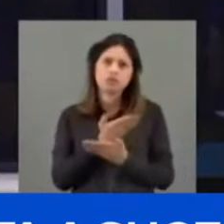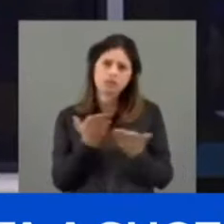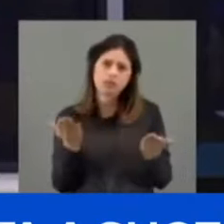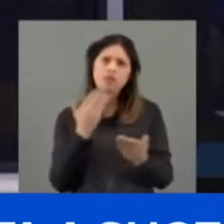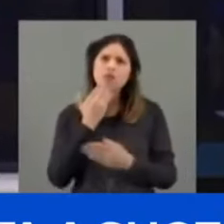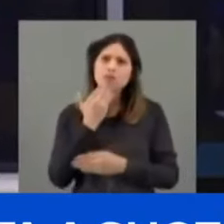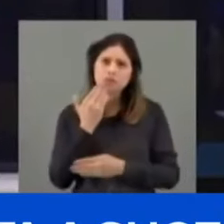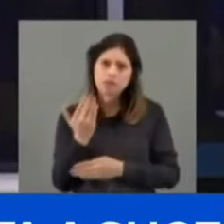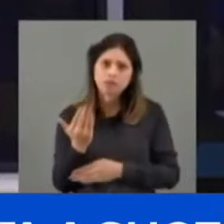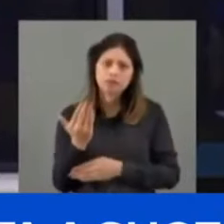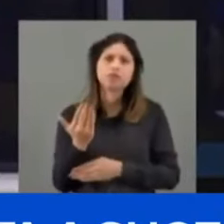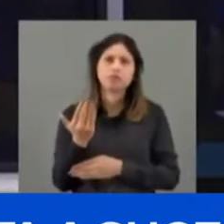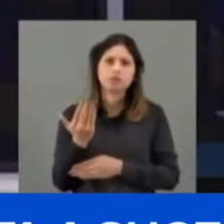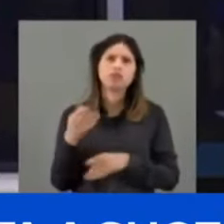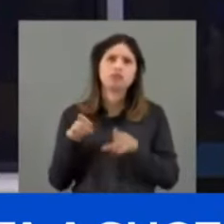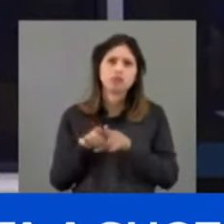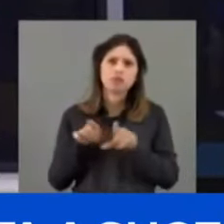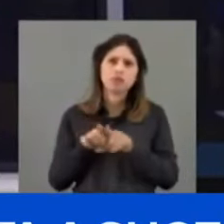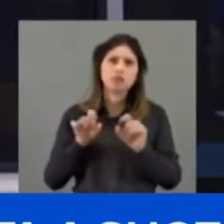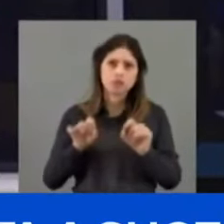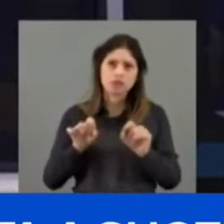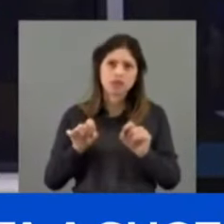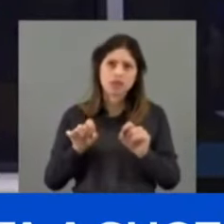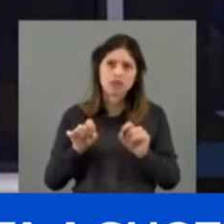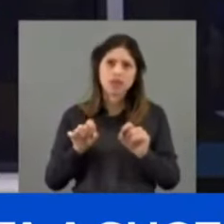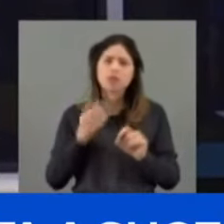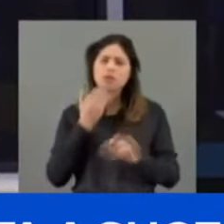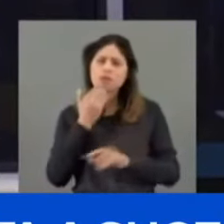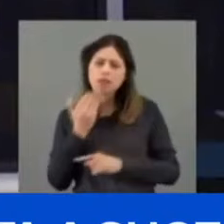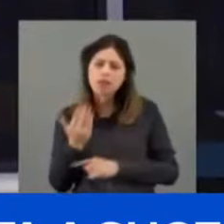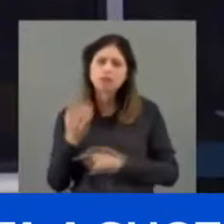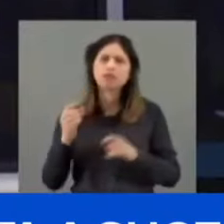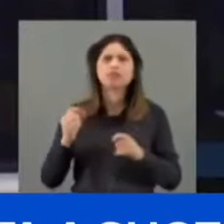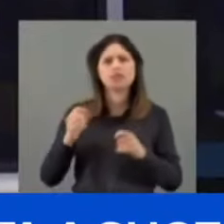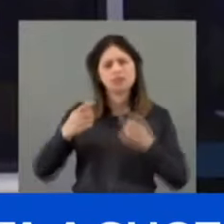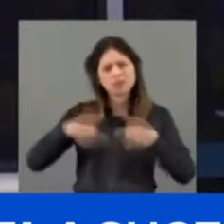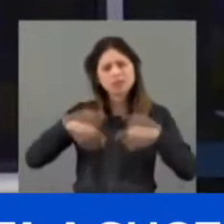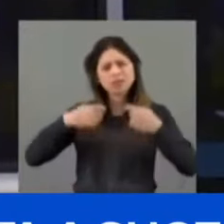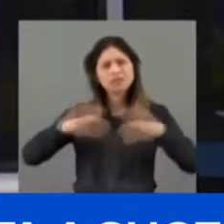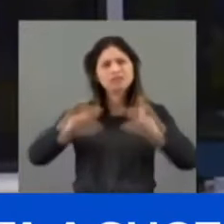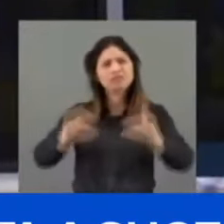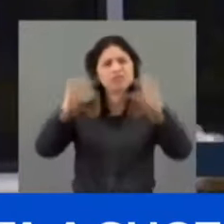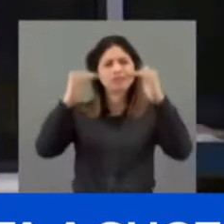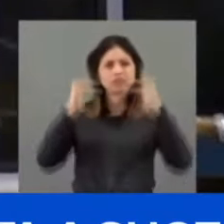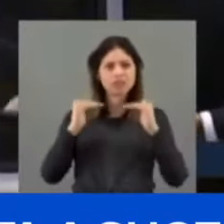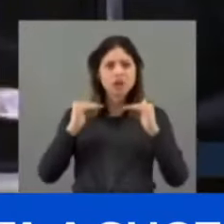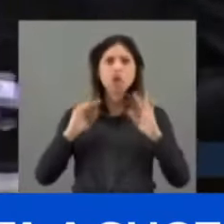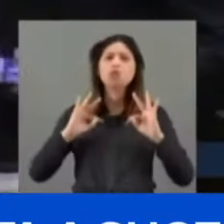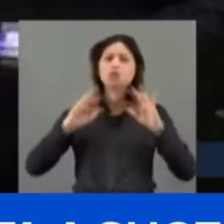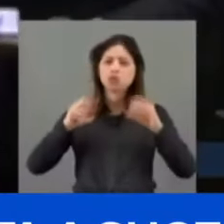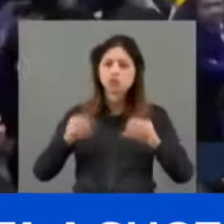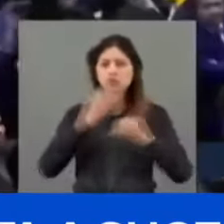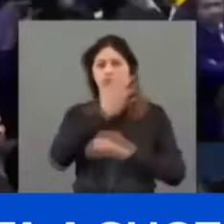um estado majoritariamente lulista, que deu, a exemplo de todos os outros estados do Nordeste, uma vitória consagradora ao